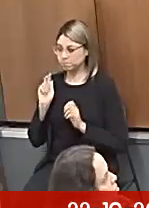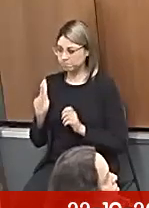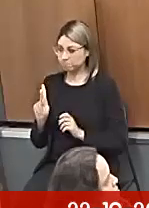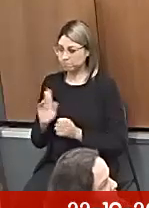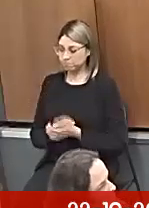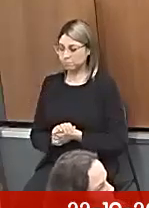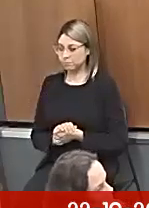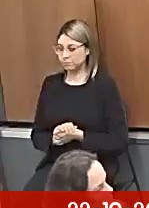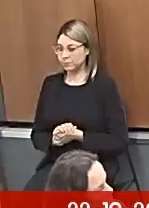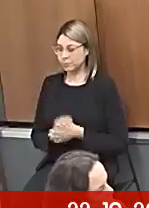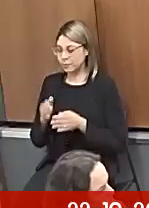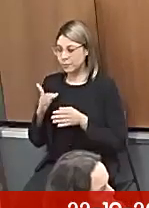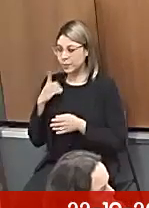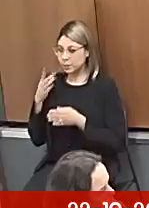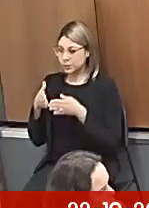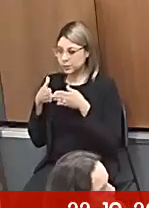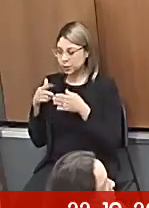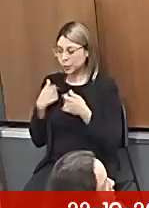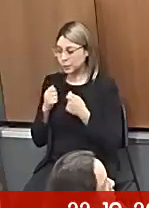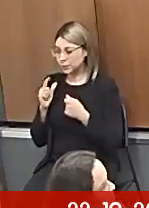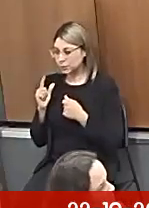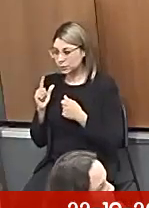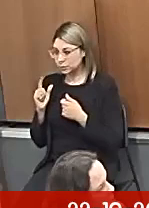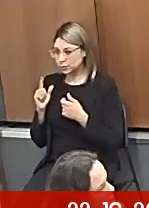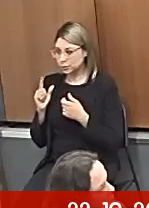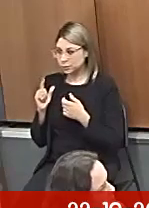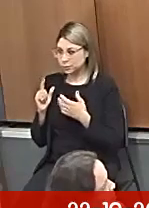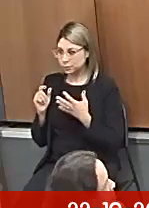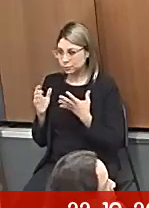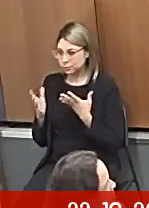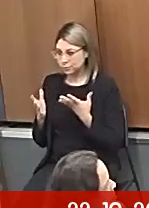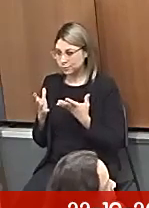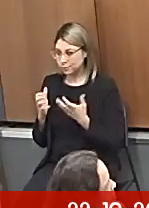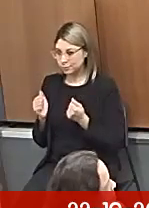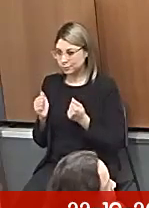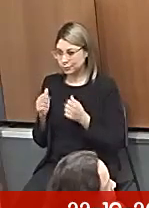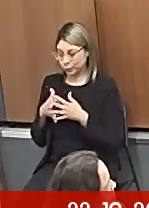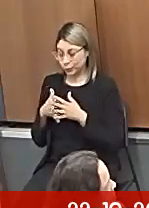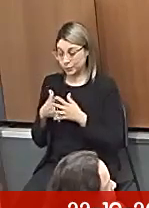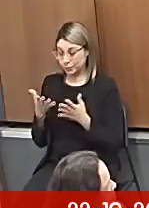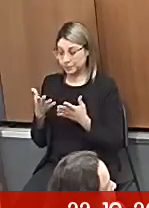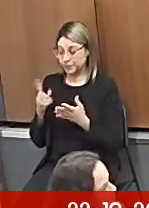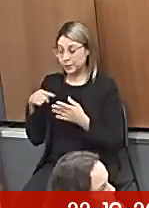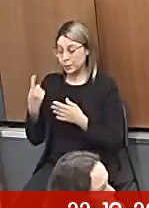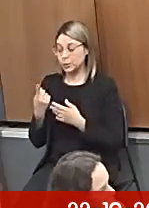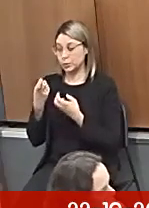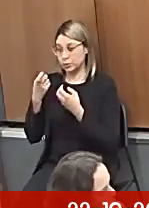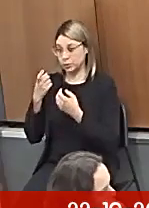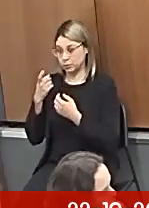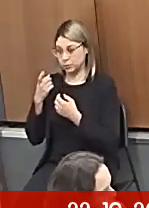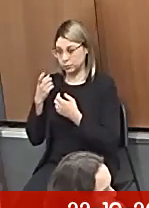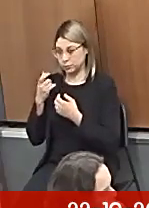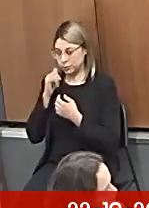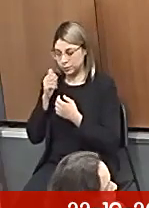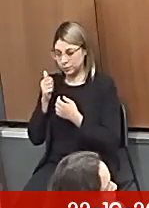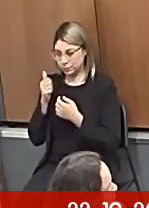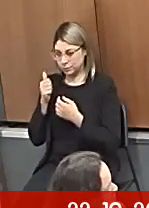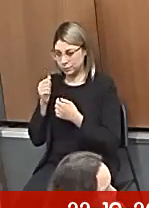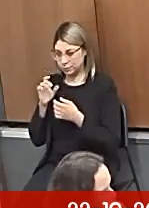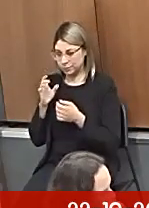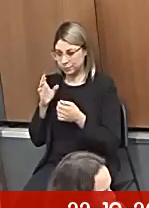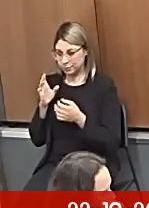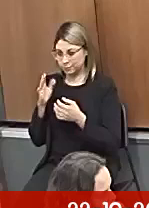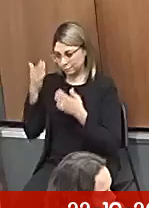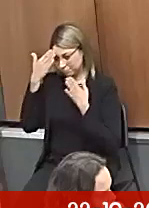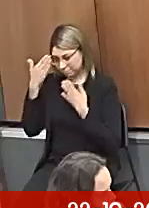acho que, deputado, com licença, acho que depois o doutor Luiz Renato vai explanar um pouco mais sobre o fórum. Pois não, dona Vilma, toda